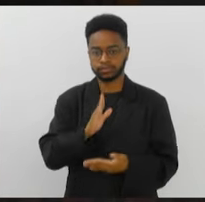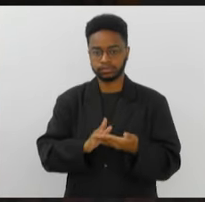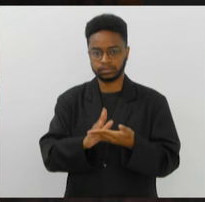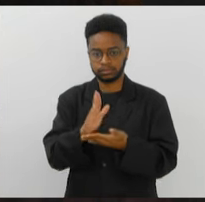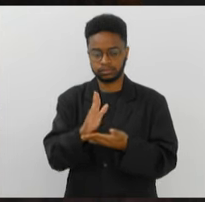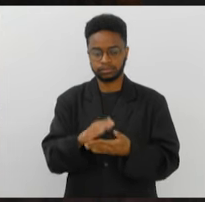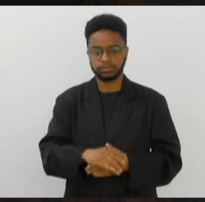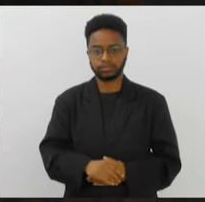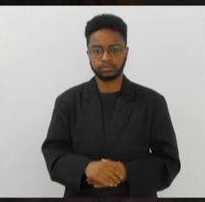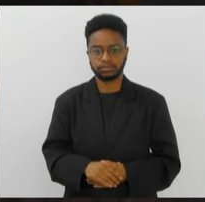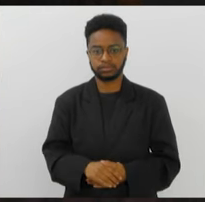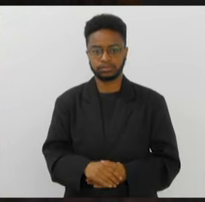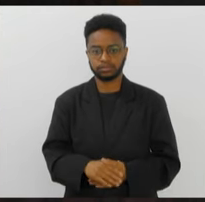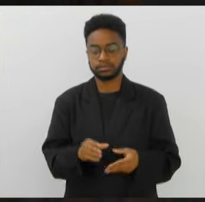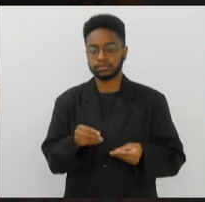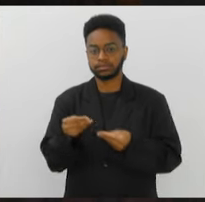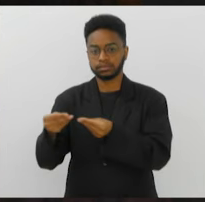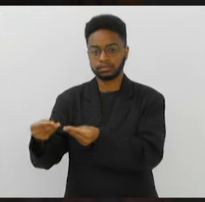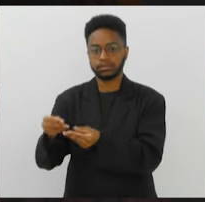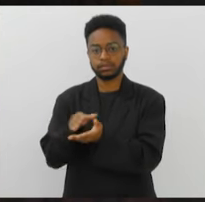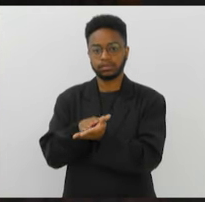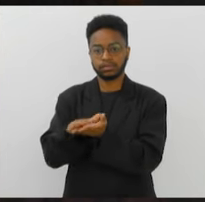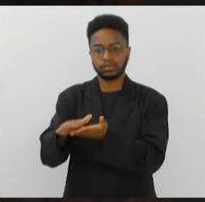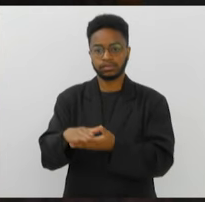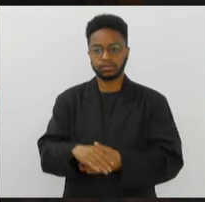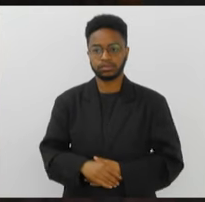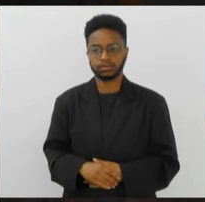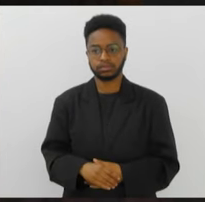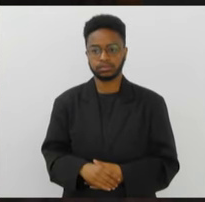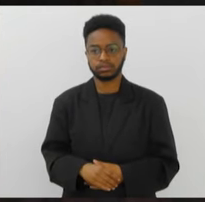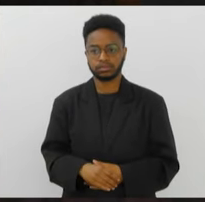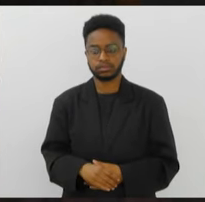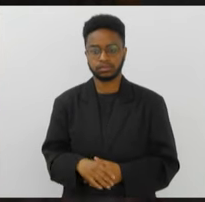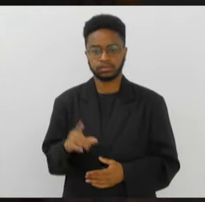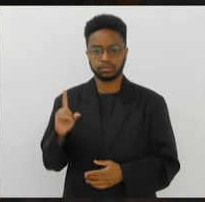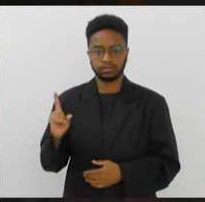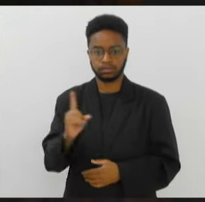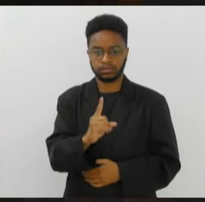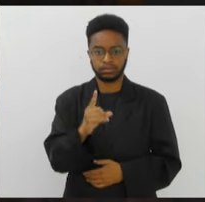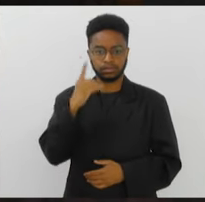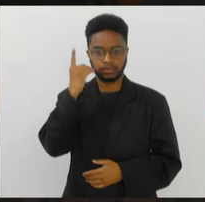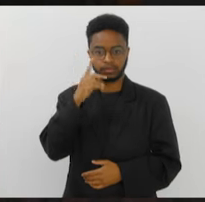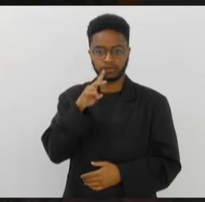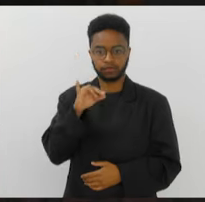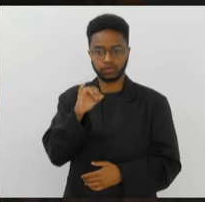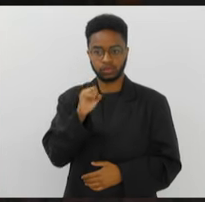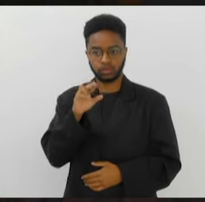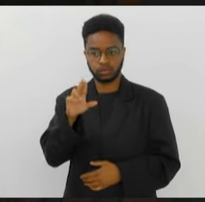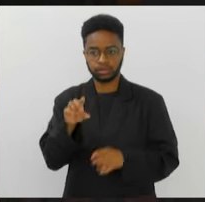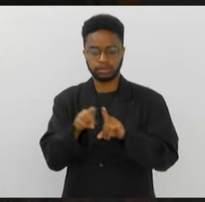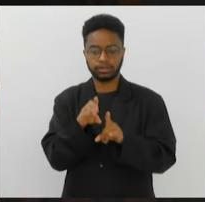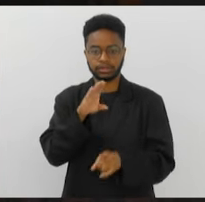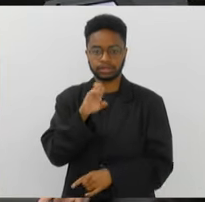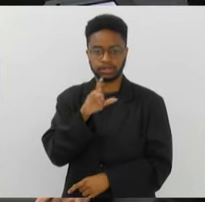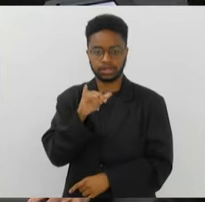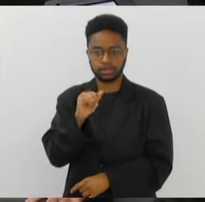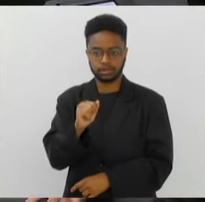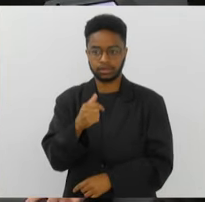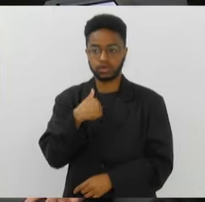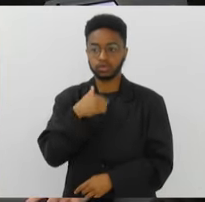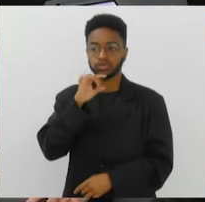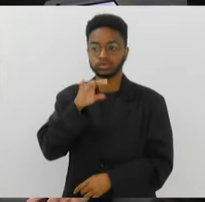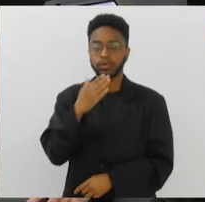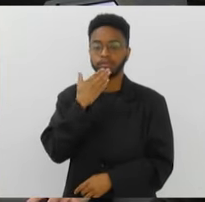estão. Aprovado, vai a promulgação. Presidente, pela ordem. Deputado Vitor Júnior, presidente, seguida a deputada Célia Jordão. Só para pedir